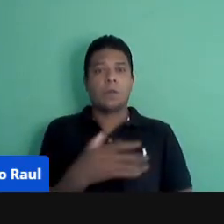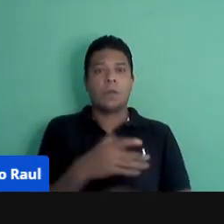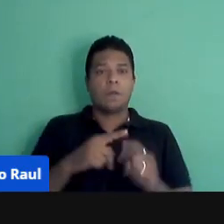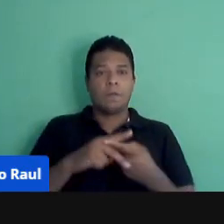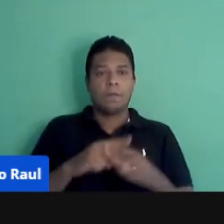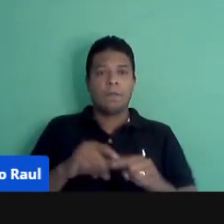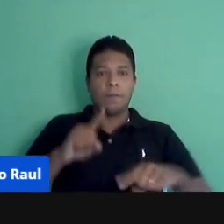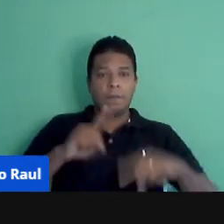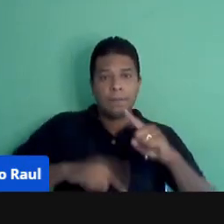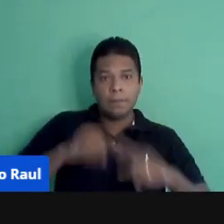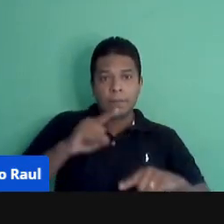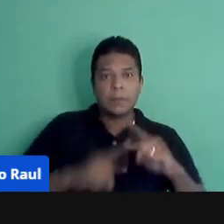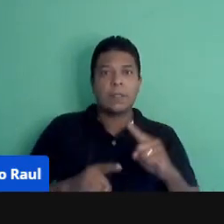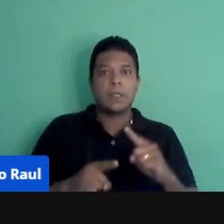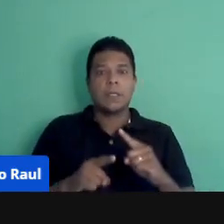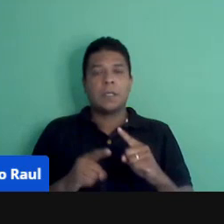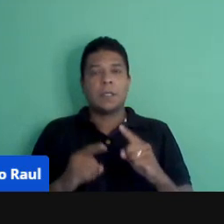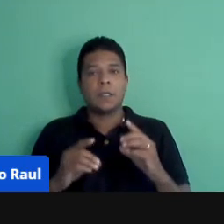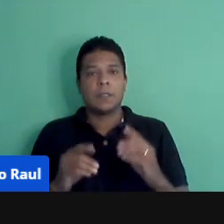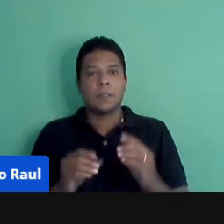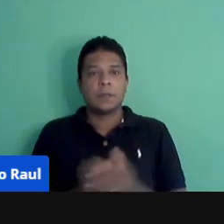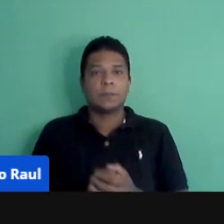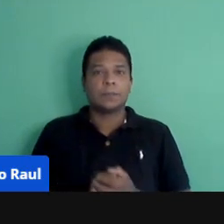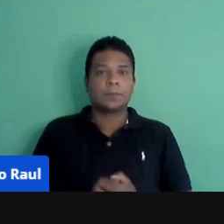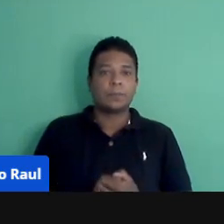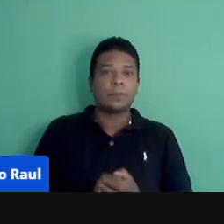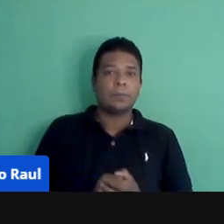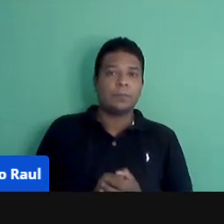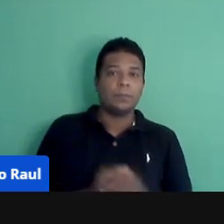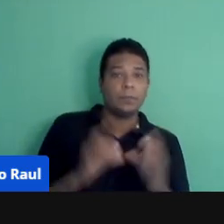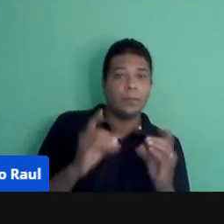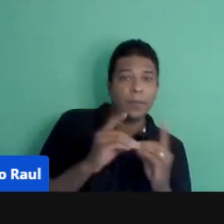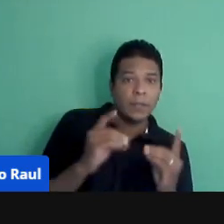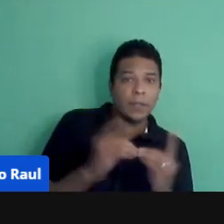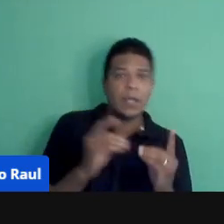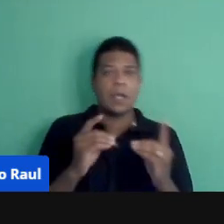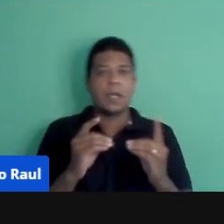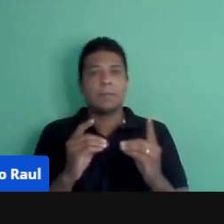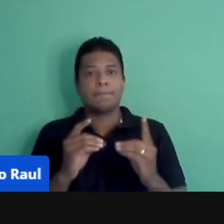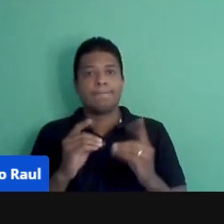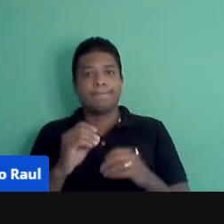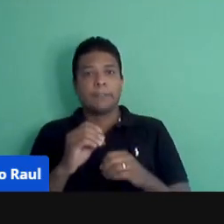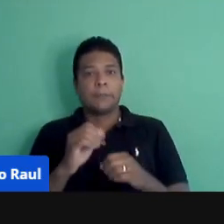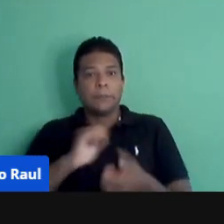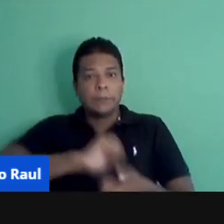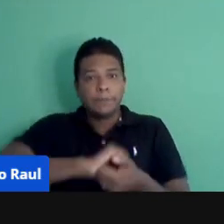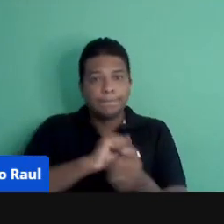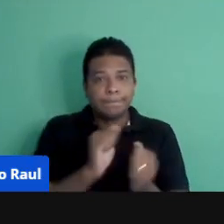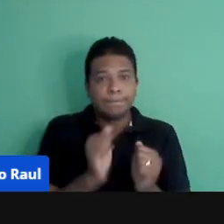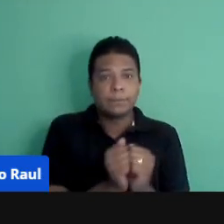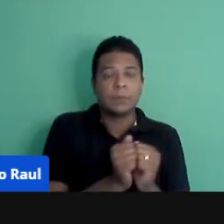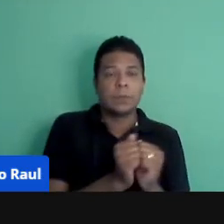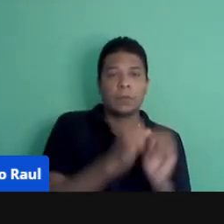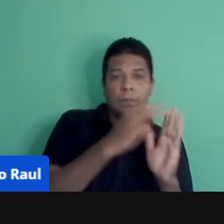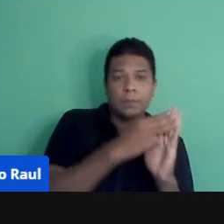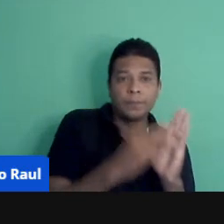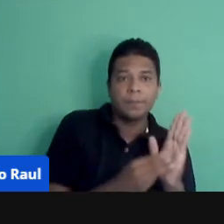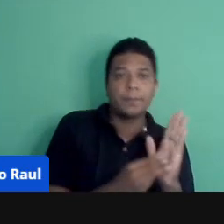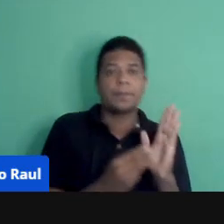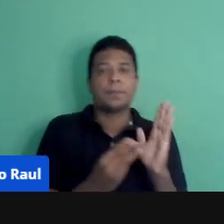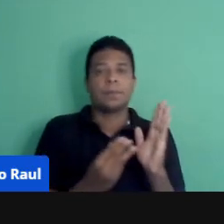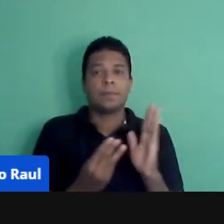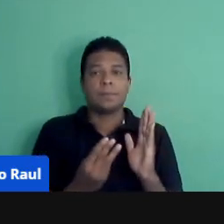Eu sei que a didática, nós tivemos que fazer essas adequações à nossa metodologia, né? Então, eu gostaria que